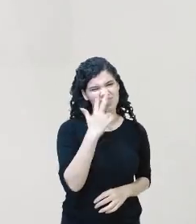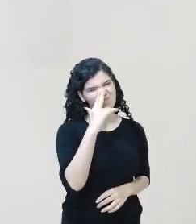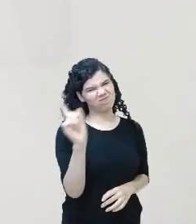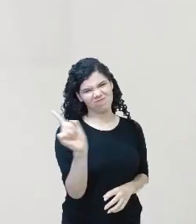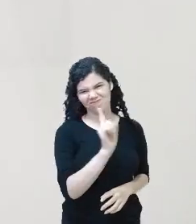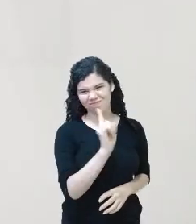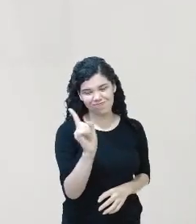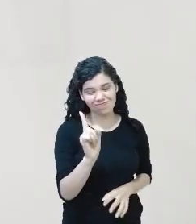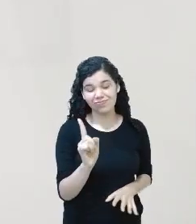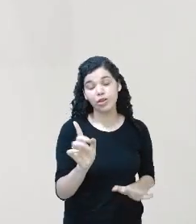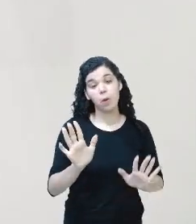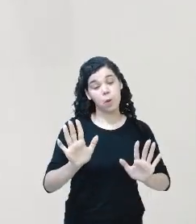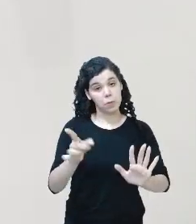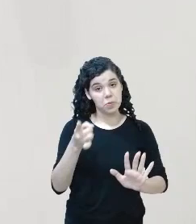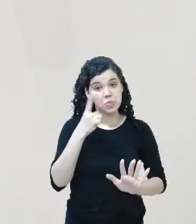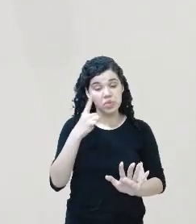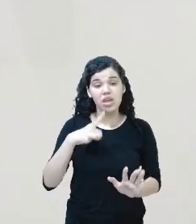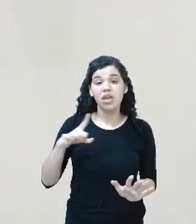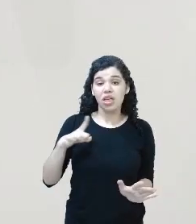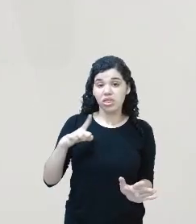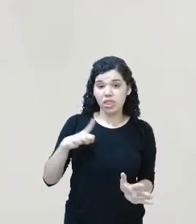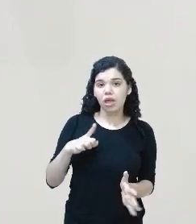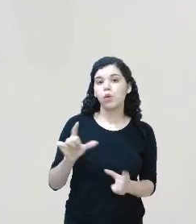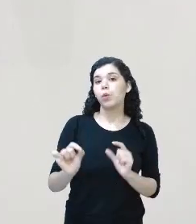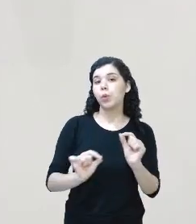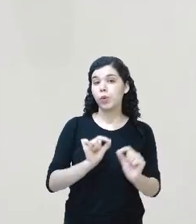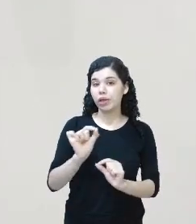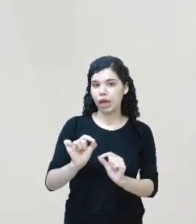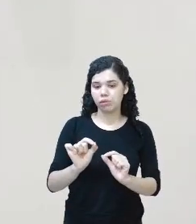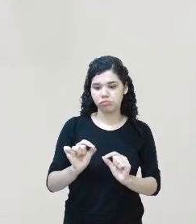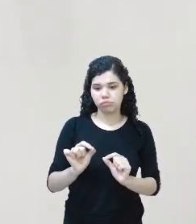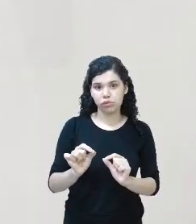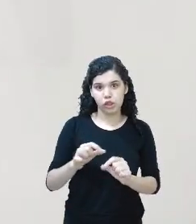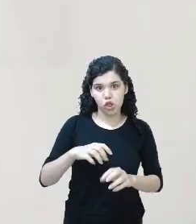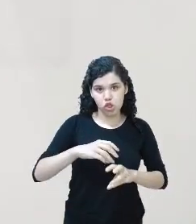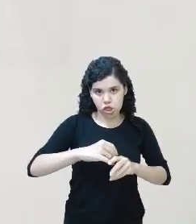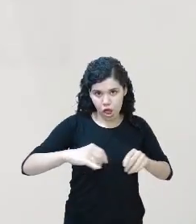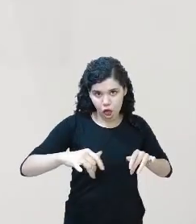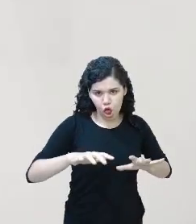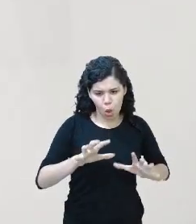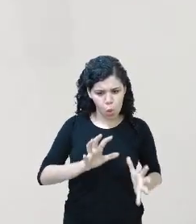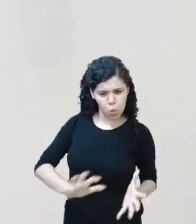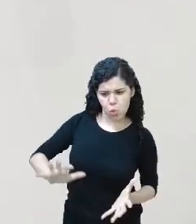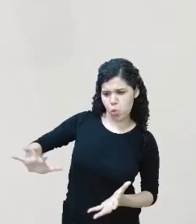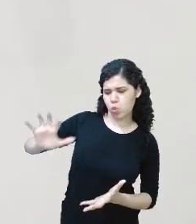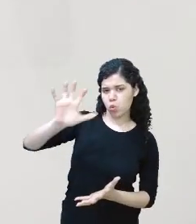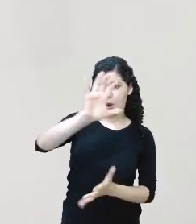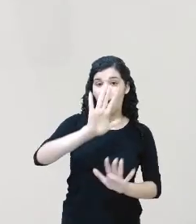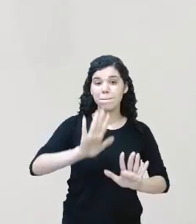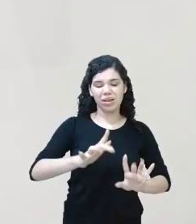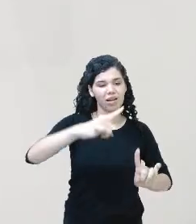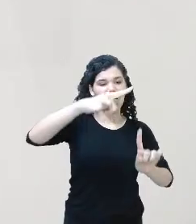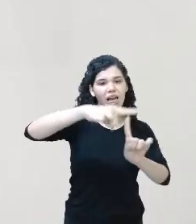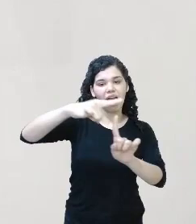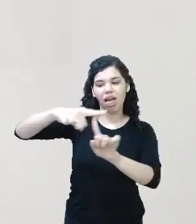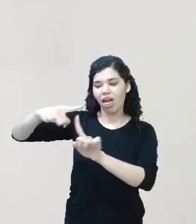Provavelmente não. Apesar de existir solo em todos os lugares, cada um tem a